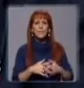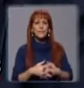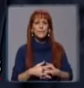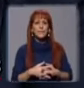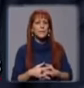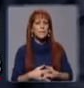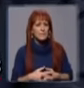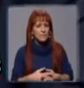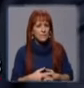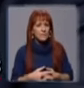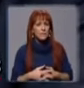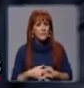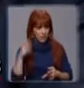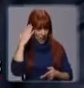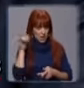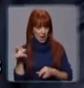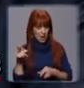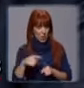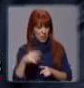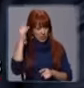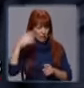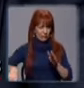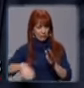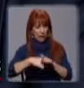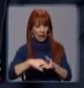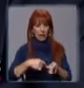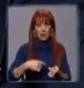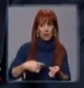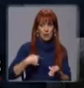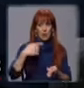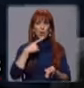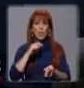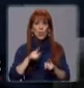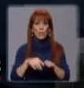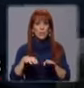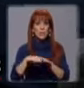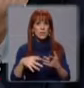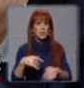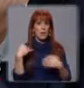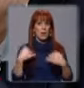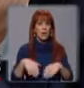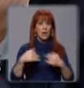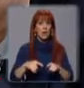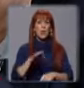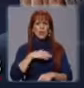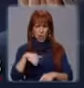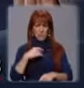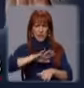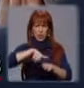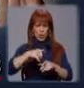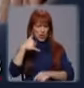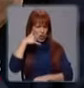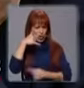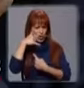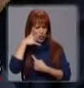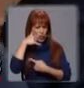recebesse deduzir daqui que H corrupção é um aquilo que se chamaria um passo gigantesco o senhor receia o conteúdo das